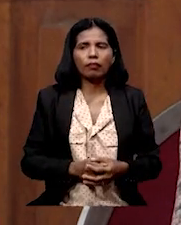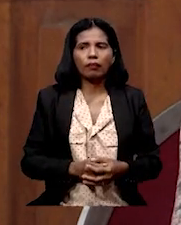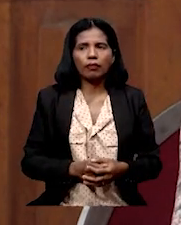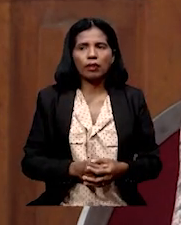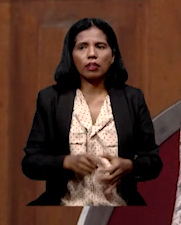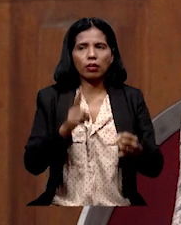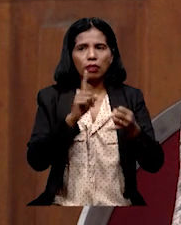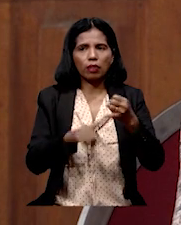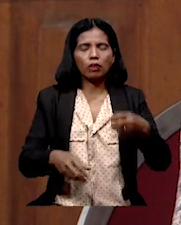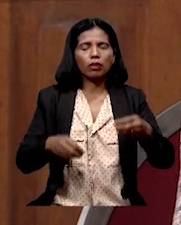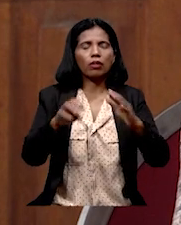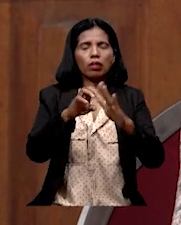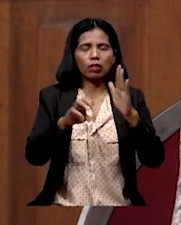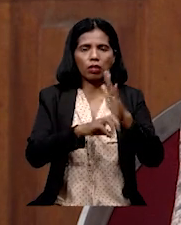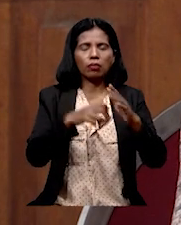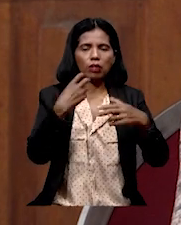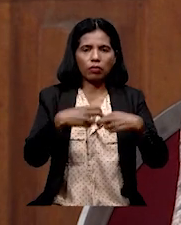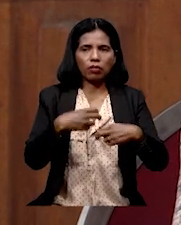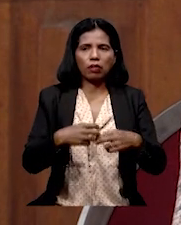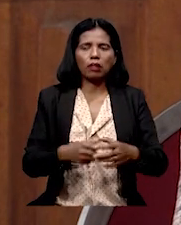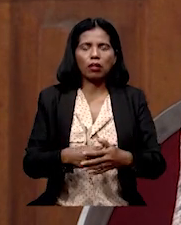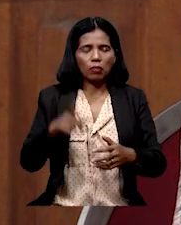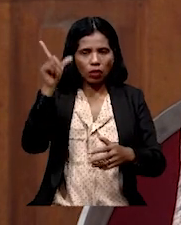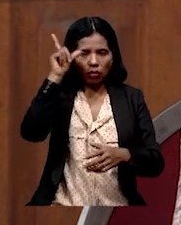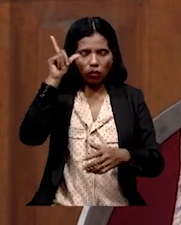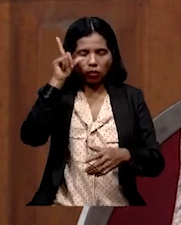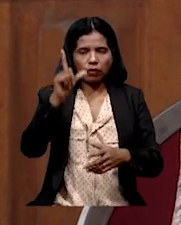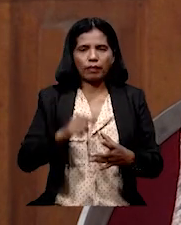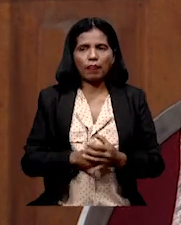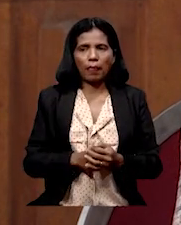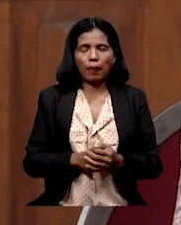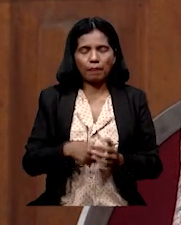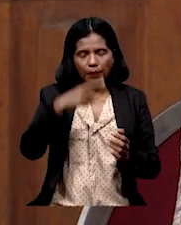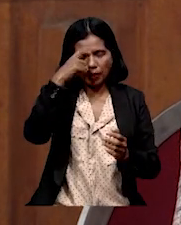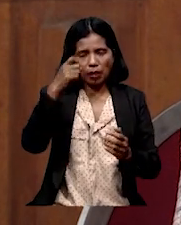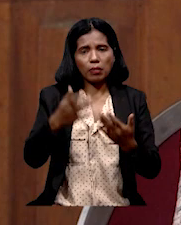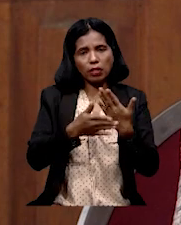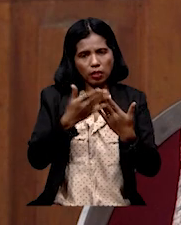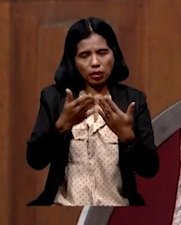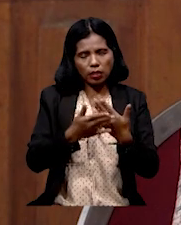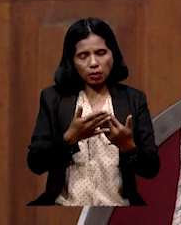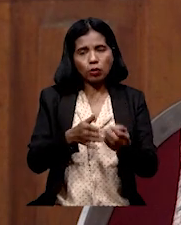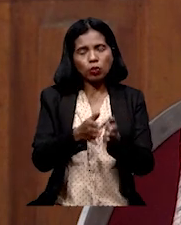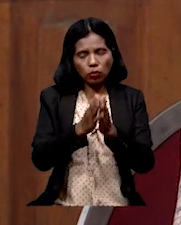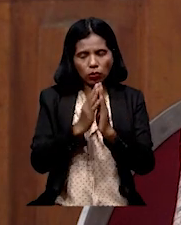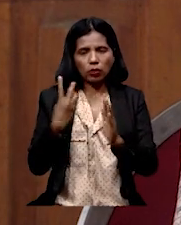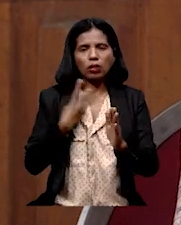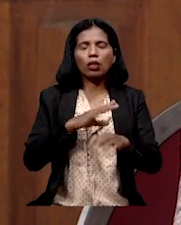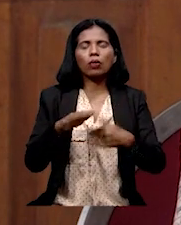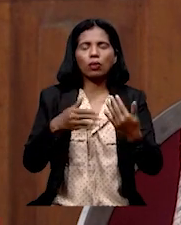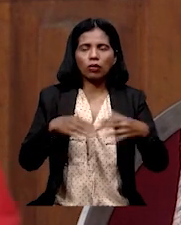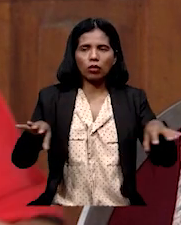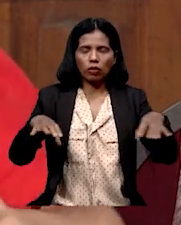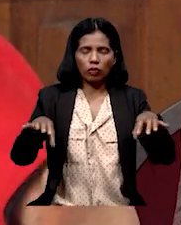maiores prejudicam o Estado. Nenhuma clua. Tamba simplicidade de nenhuma curso para ir todo o serviço mocas, inclusive